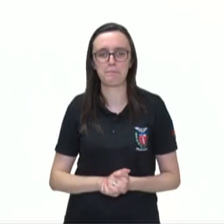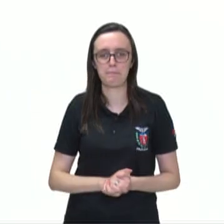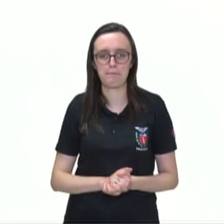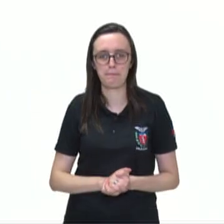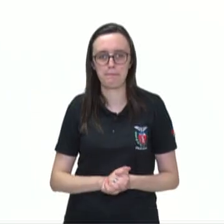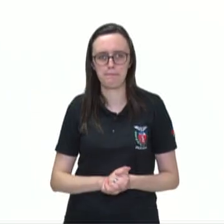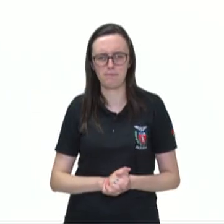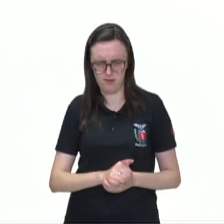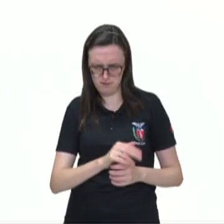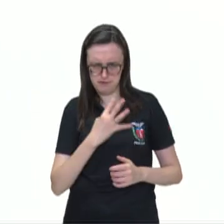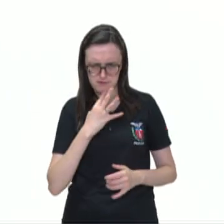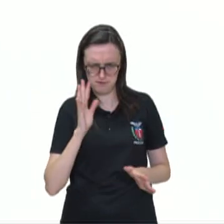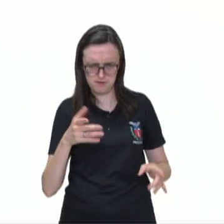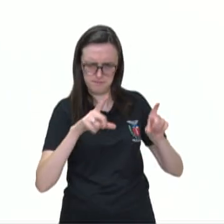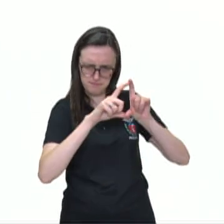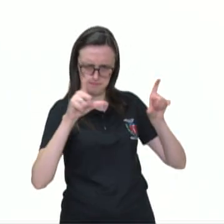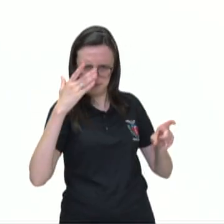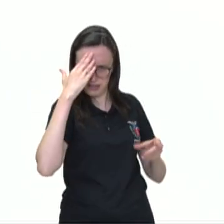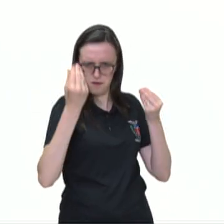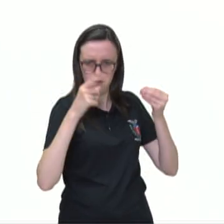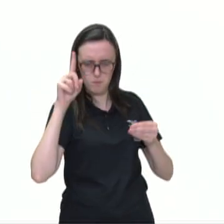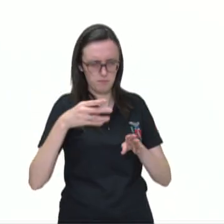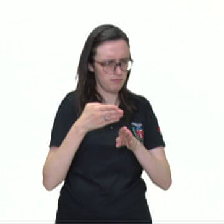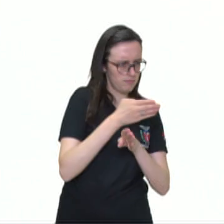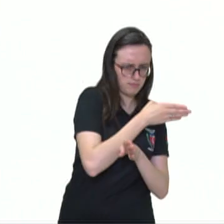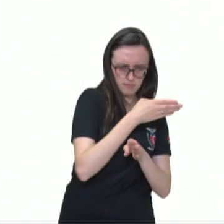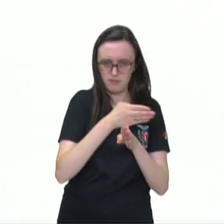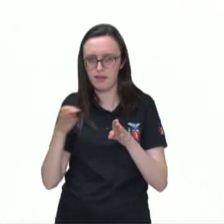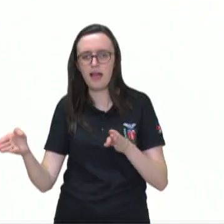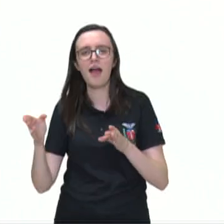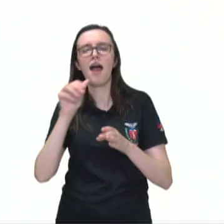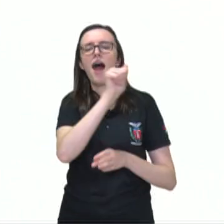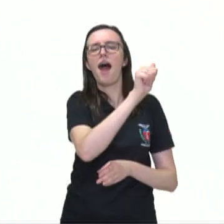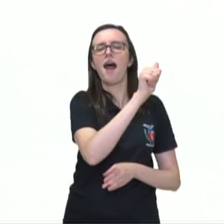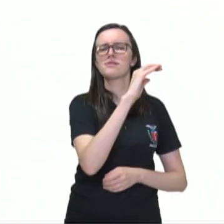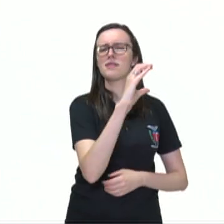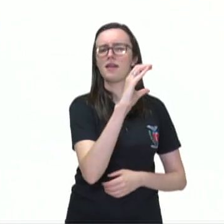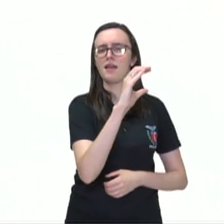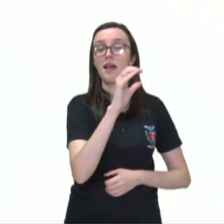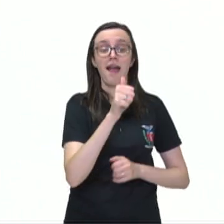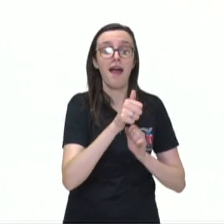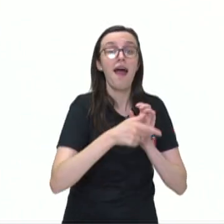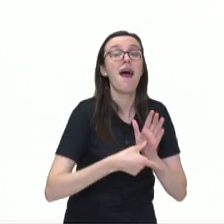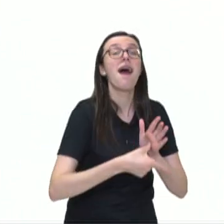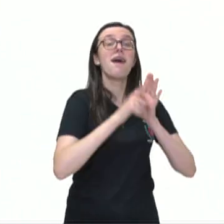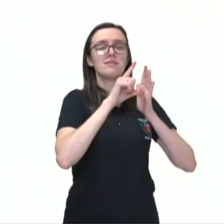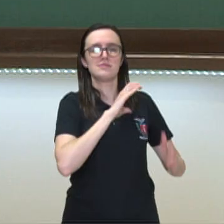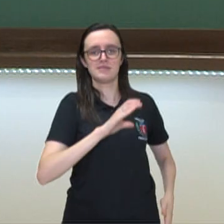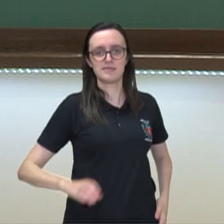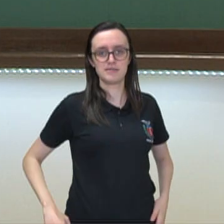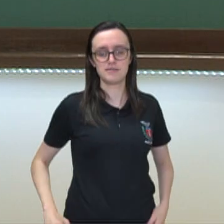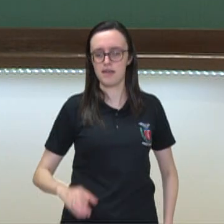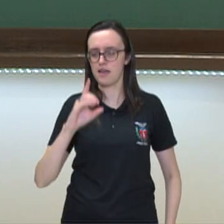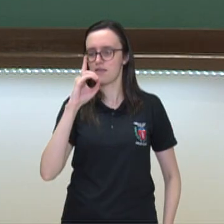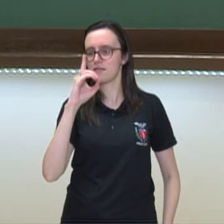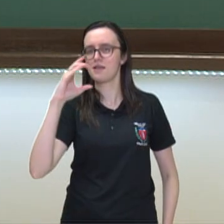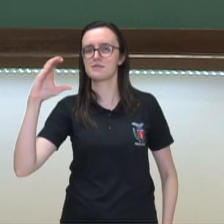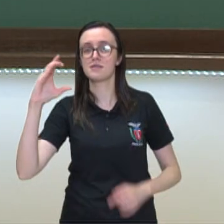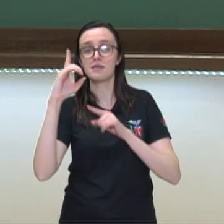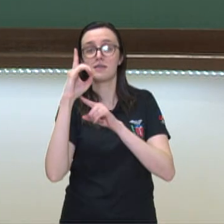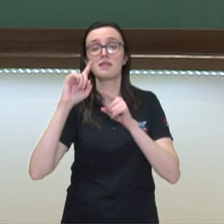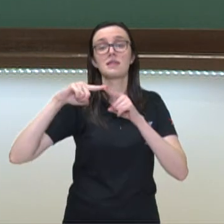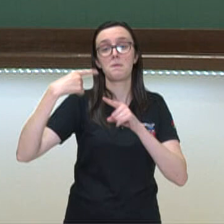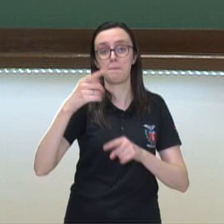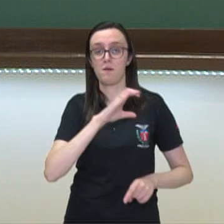Cristo. Vocês já conheciam? Sabiam por que antes e depois de Cristo? Entenderam aqui? Bem interessante, né?